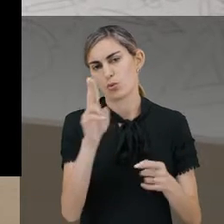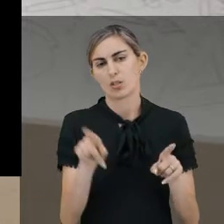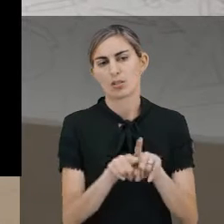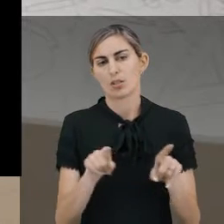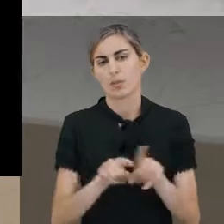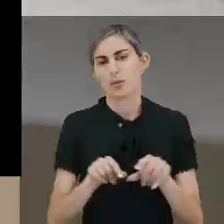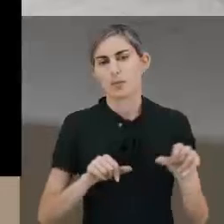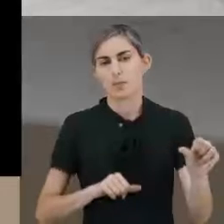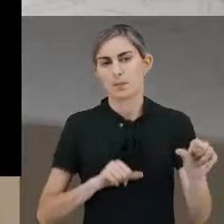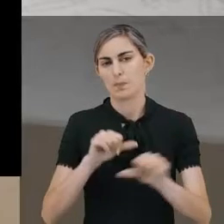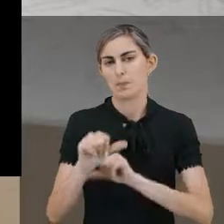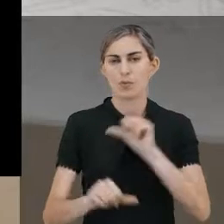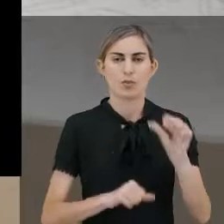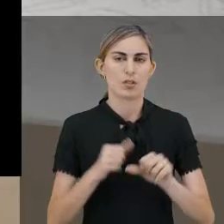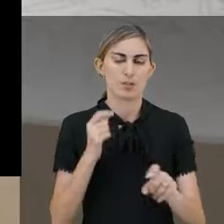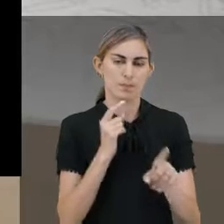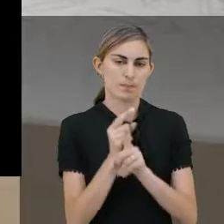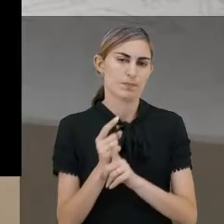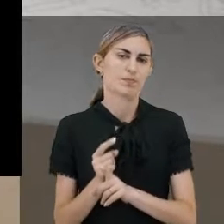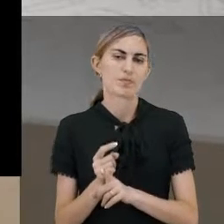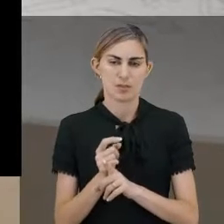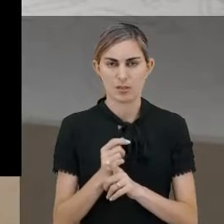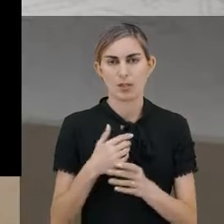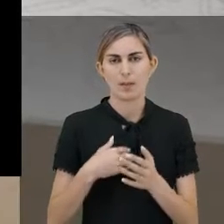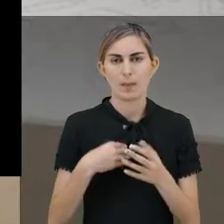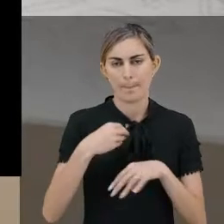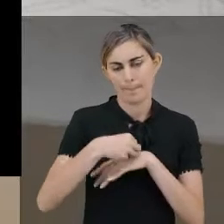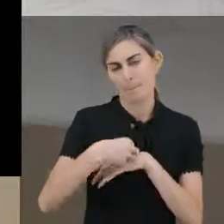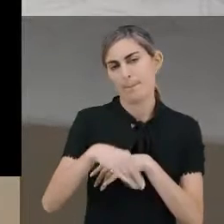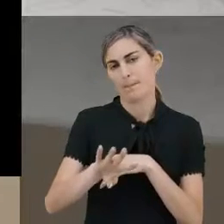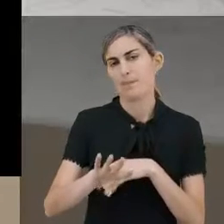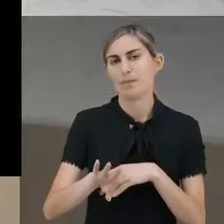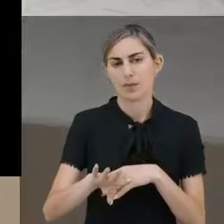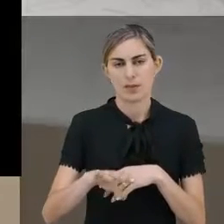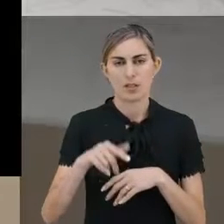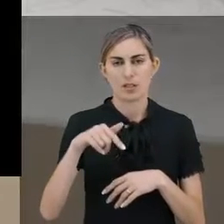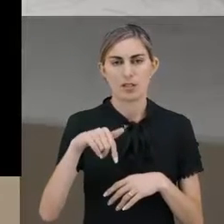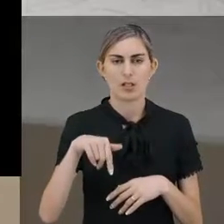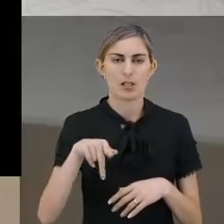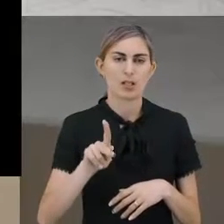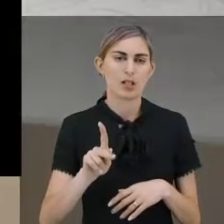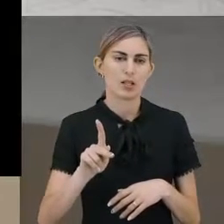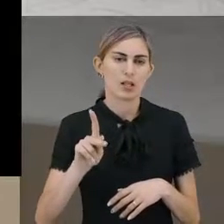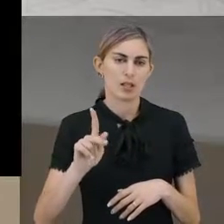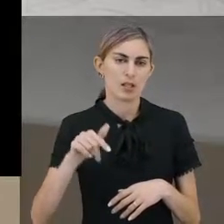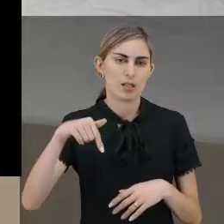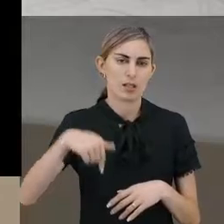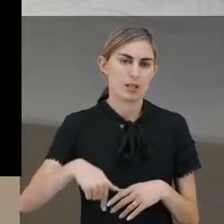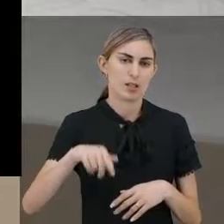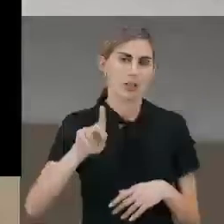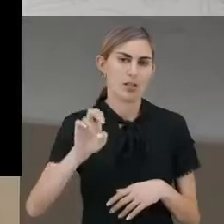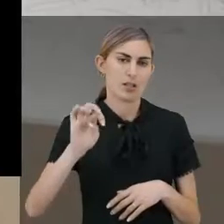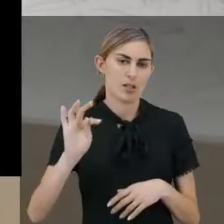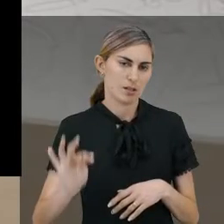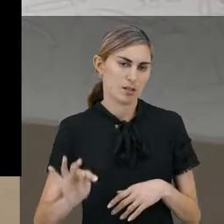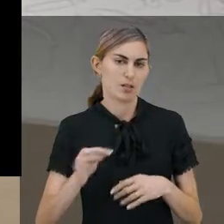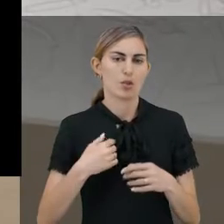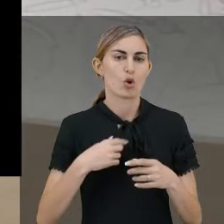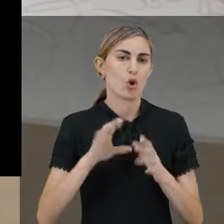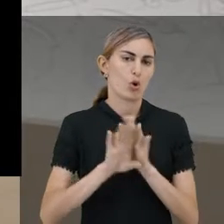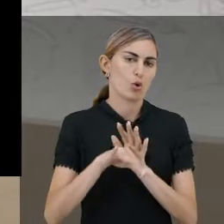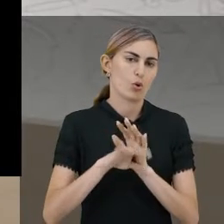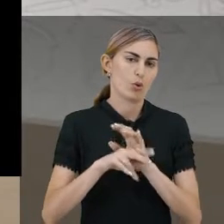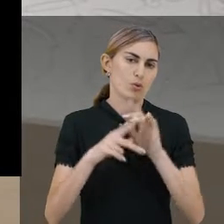para alterá-lo. É verificado se é passado através do get o código do nosso